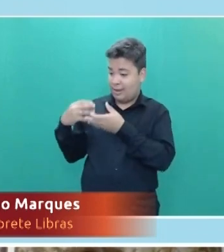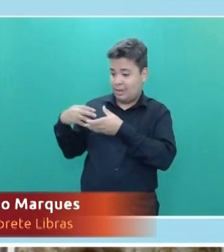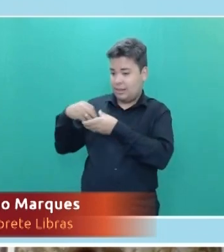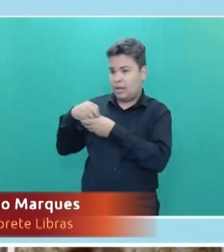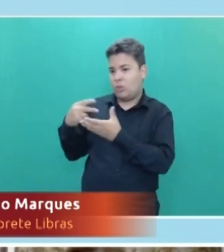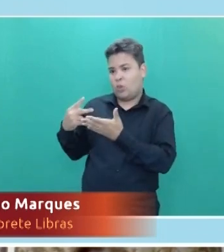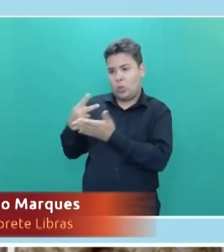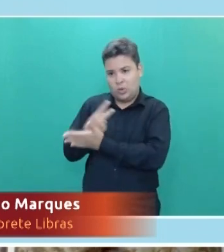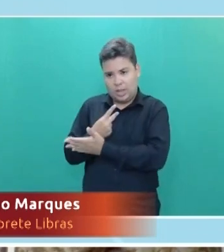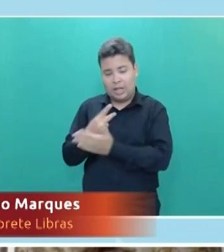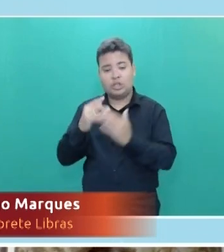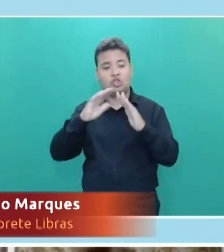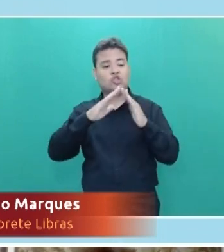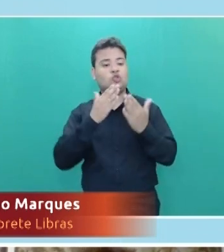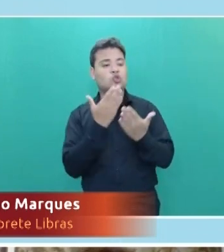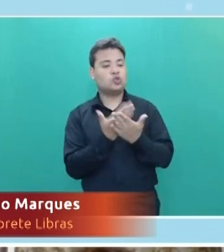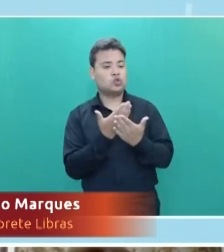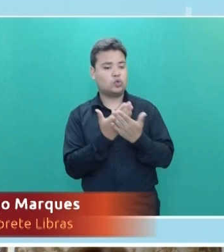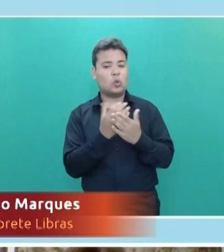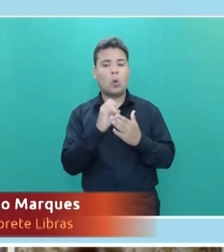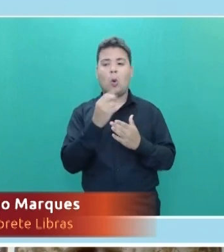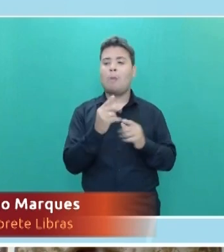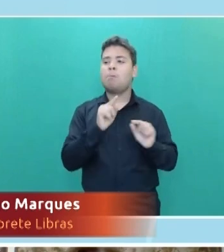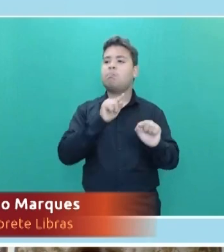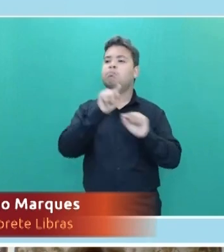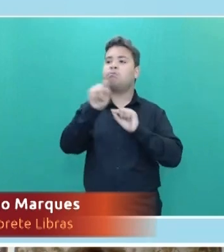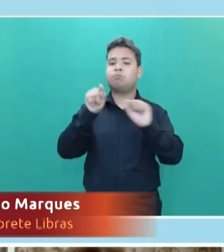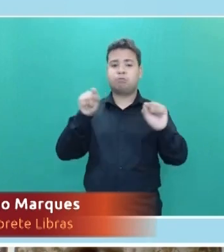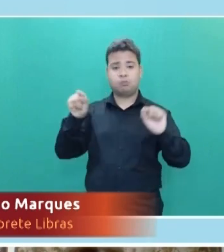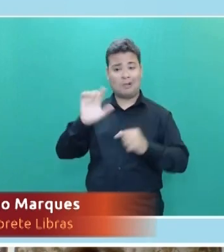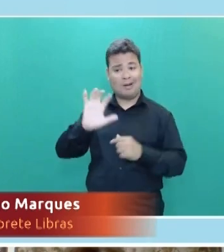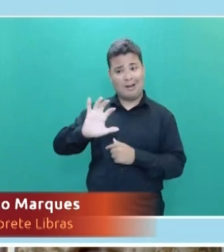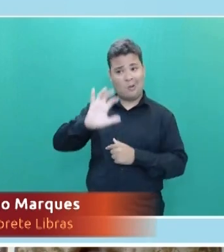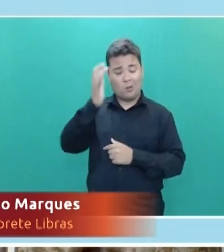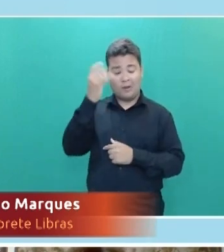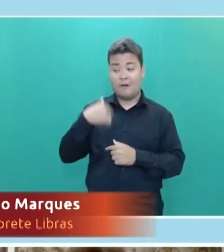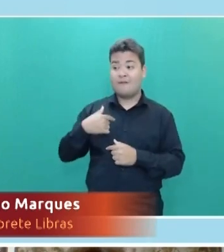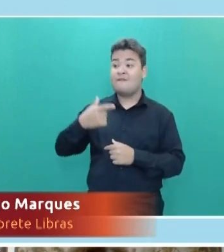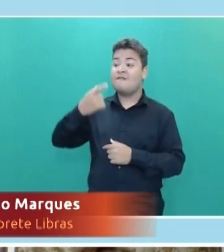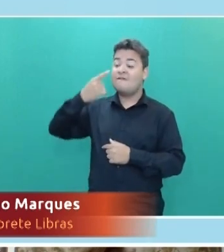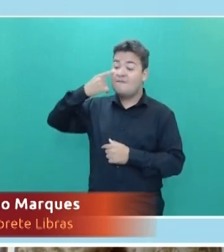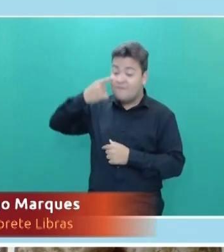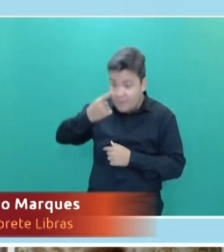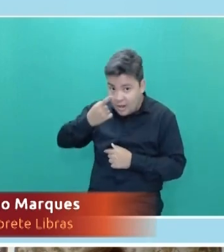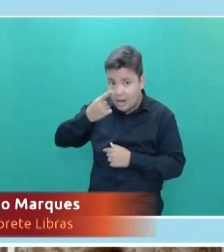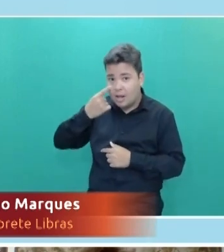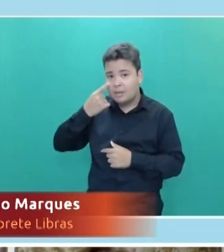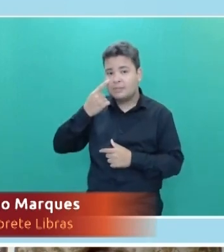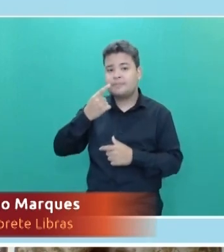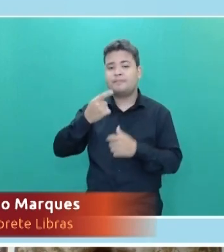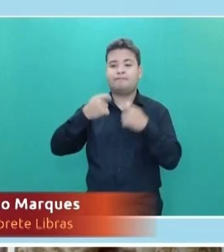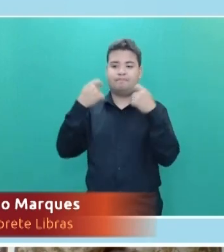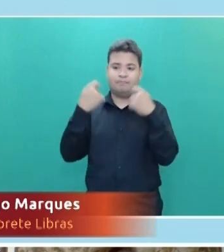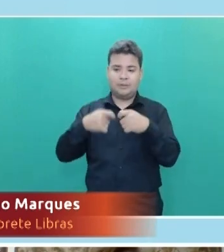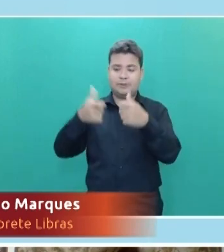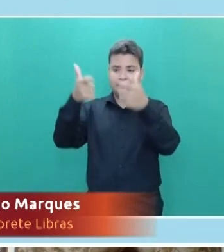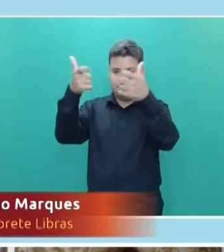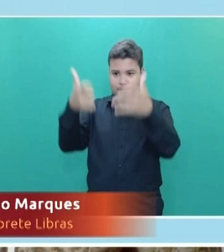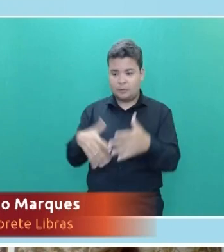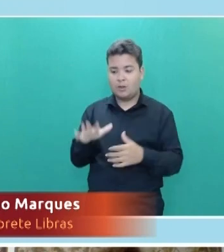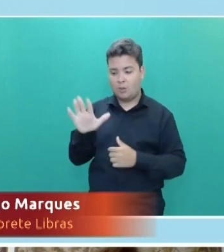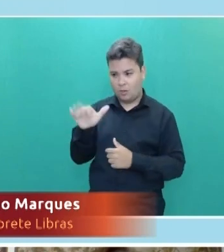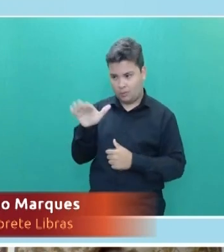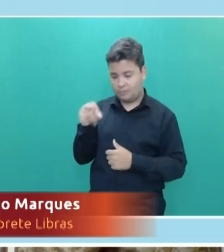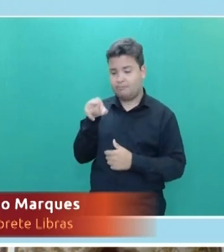na escola ou em qualquer outro lugar que a gente assista isso, é preciso dizer para essa pessoa que aquilo não